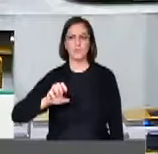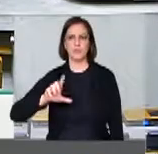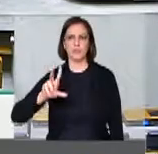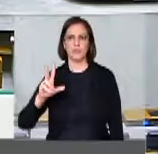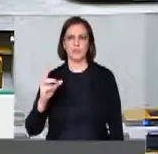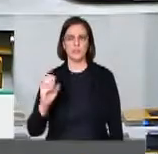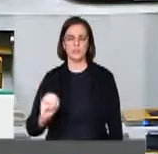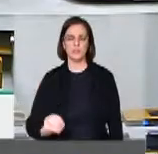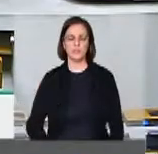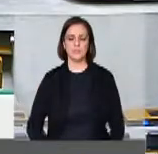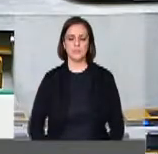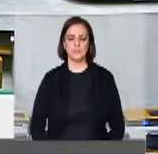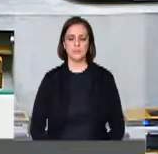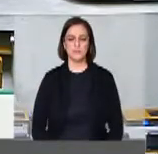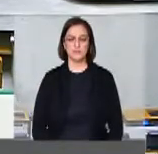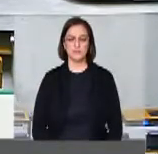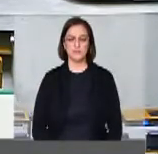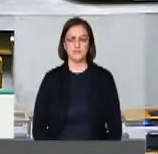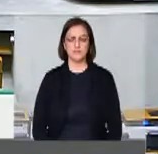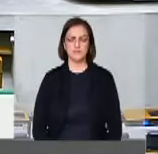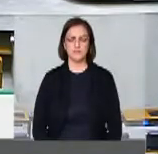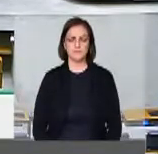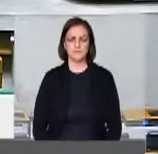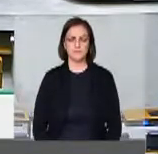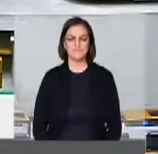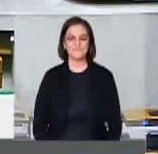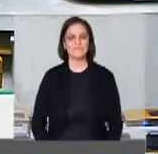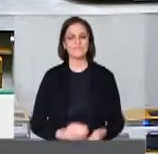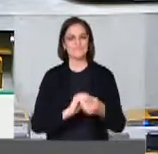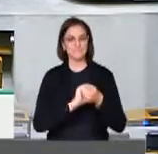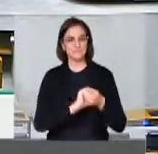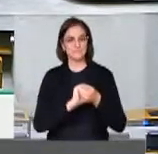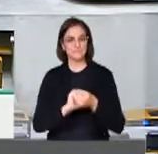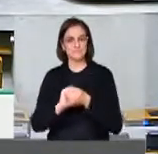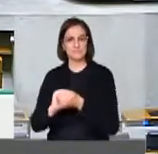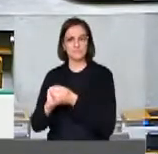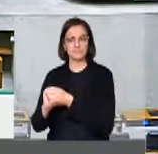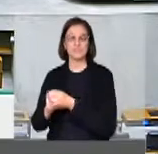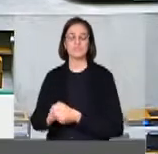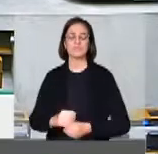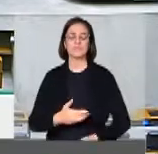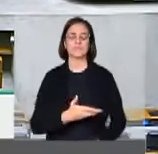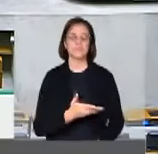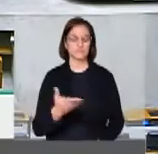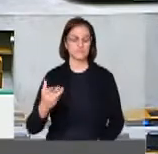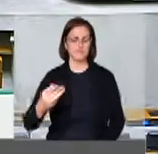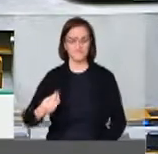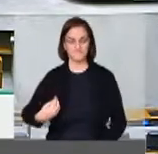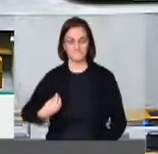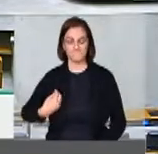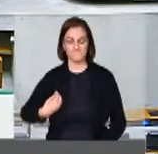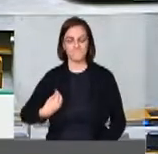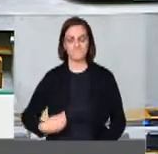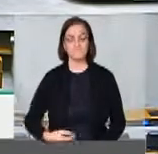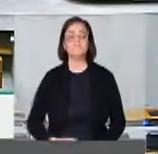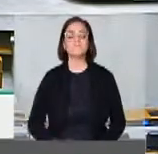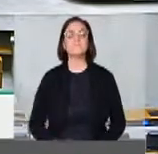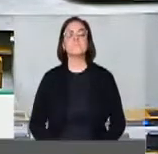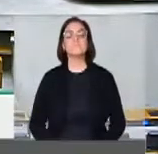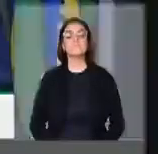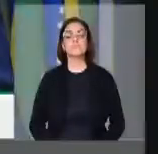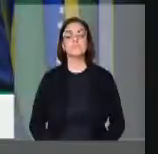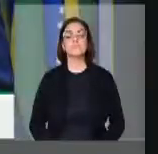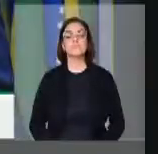já disse o presidente do time marcelo senhores senhoras presentes estado de